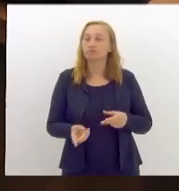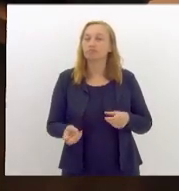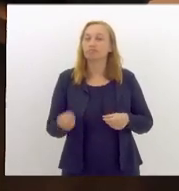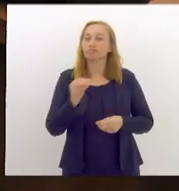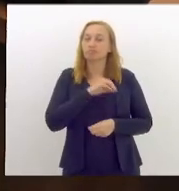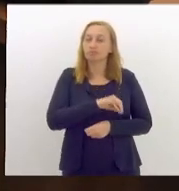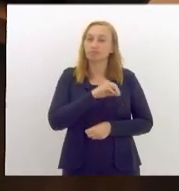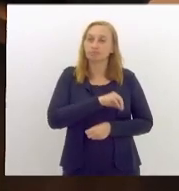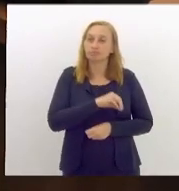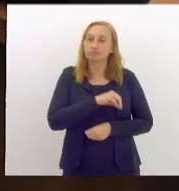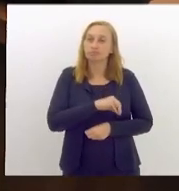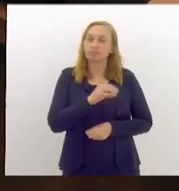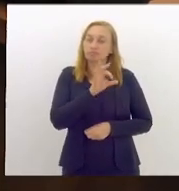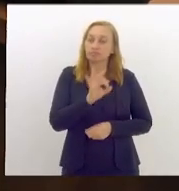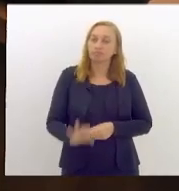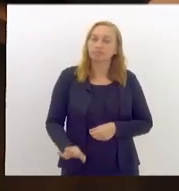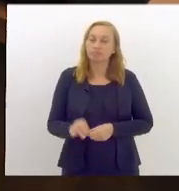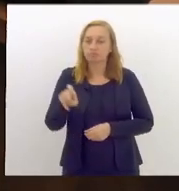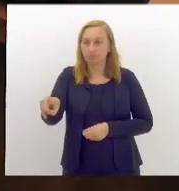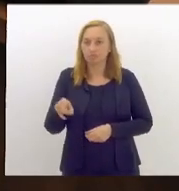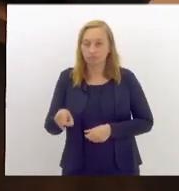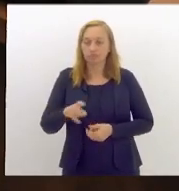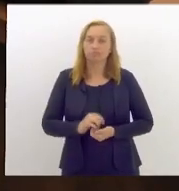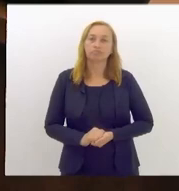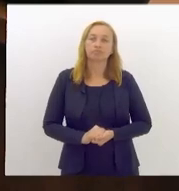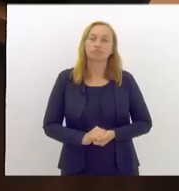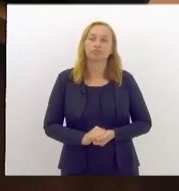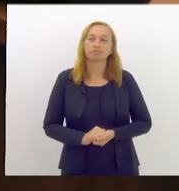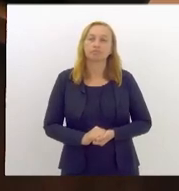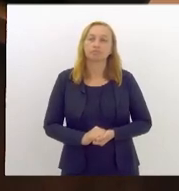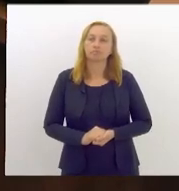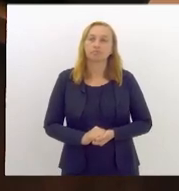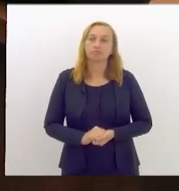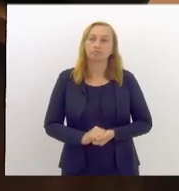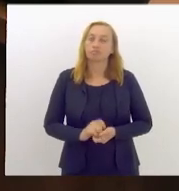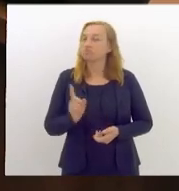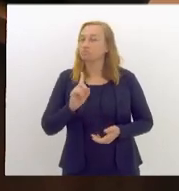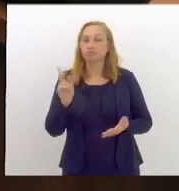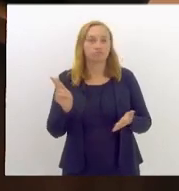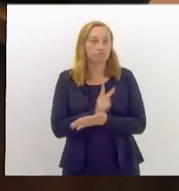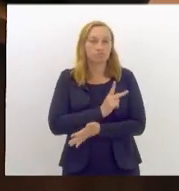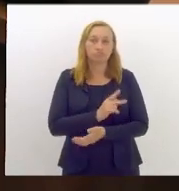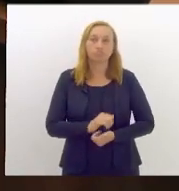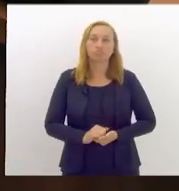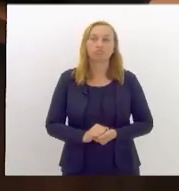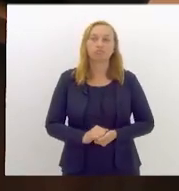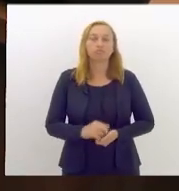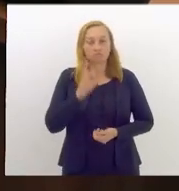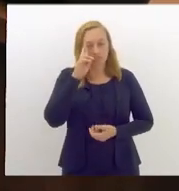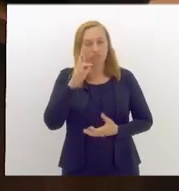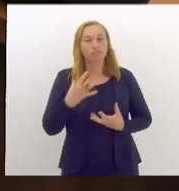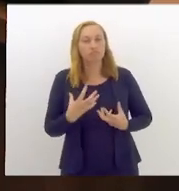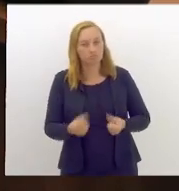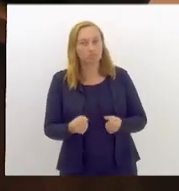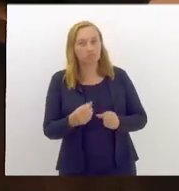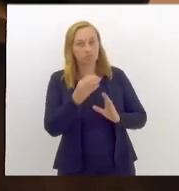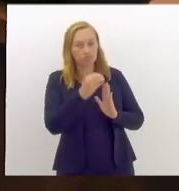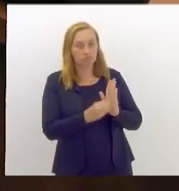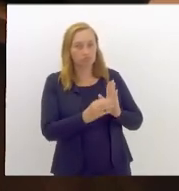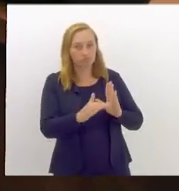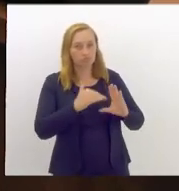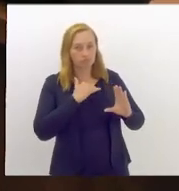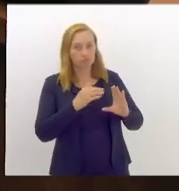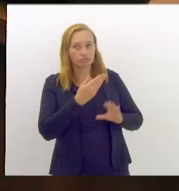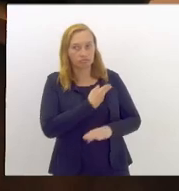no percentual X isto não aconteceu só recebeu algum Ofício sobre o